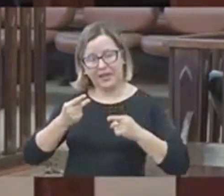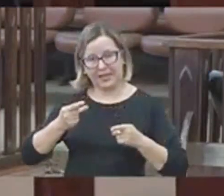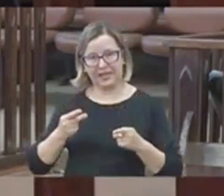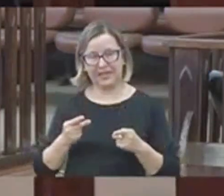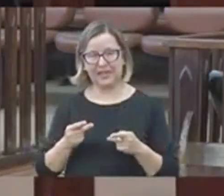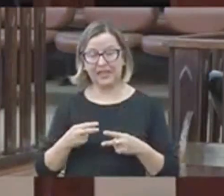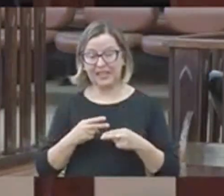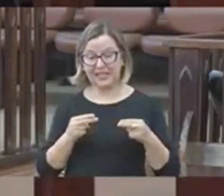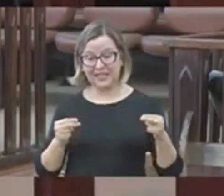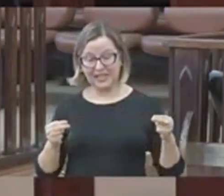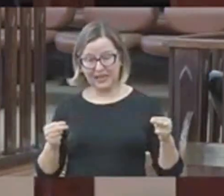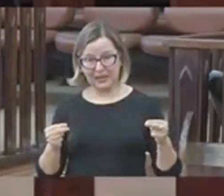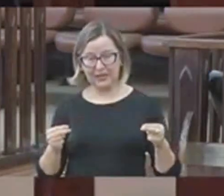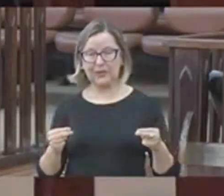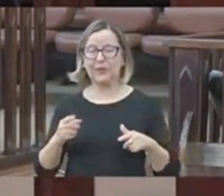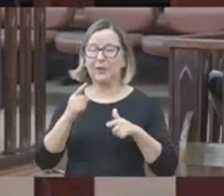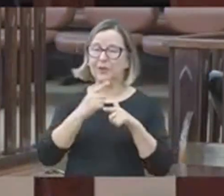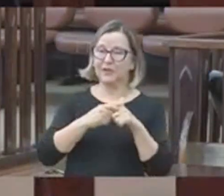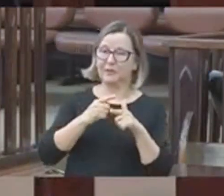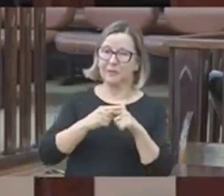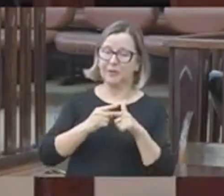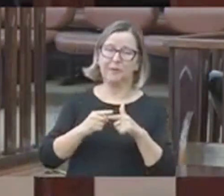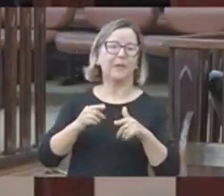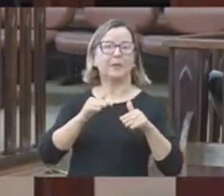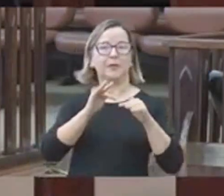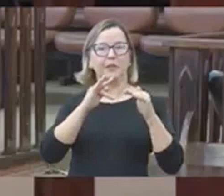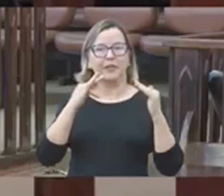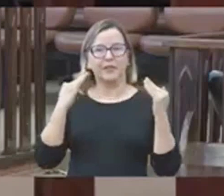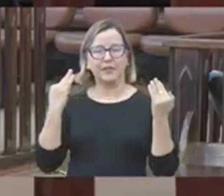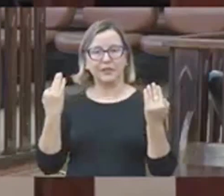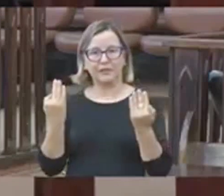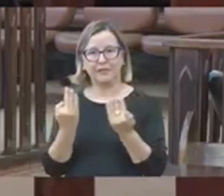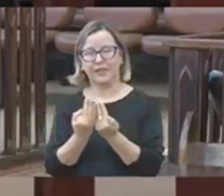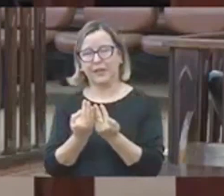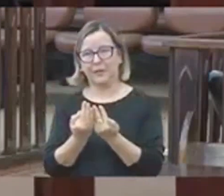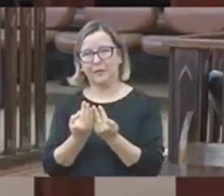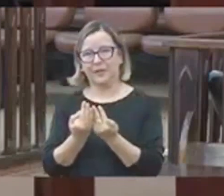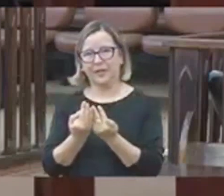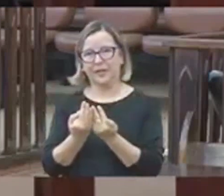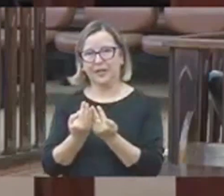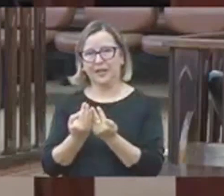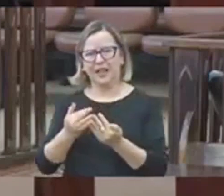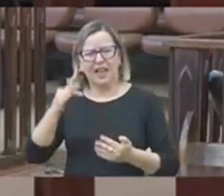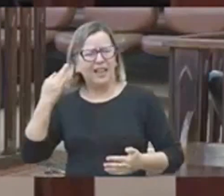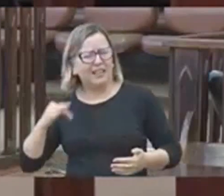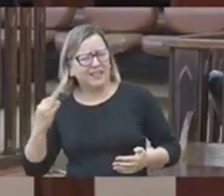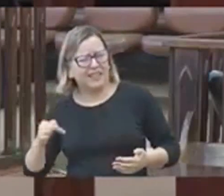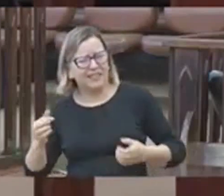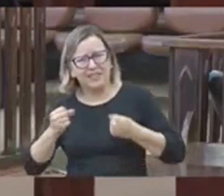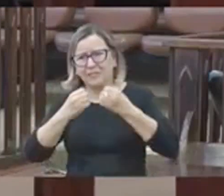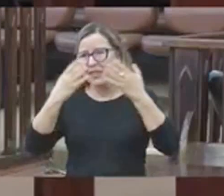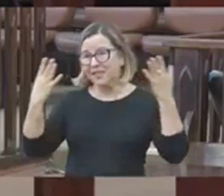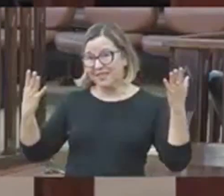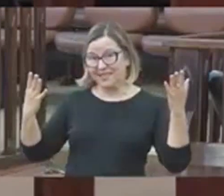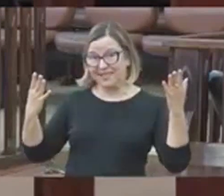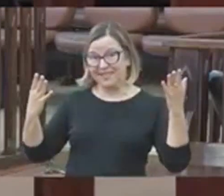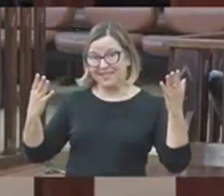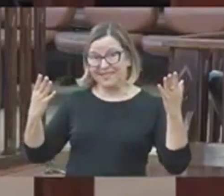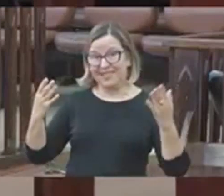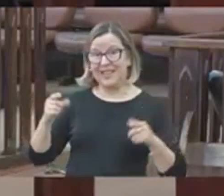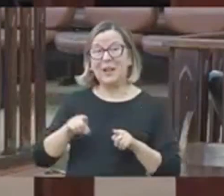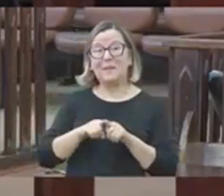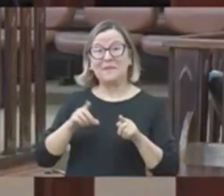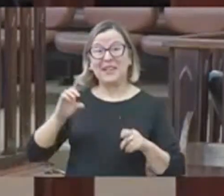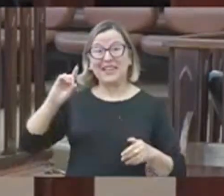como marido, é um ponto de dor, mas onde Deus quer tratar. Deus quer restaurar a